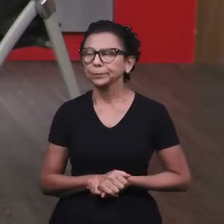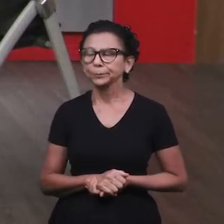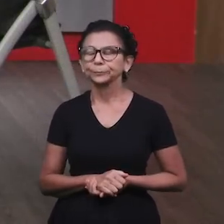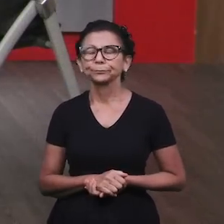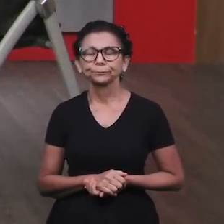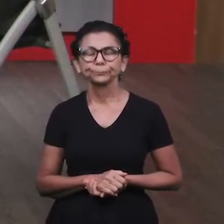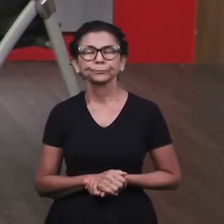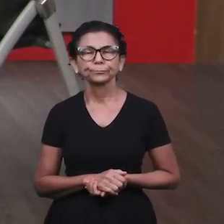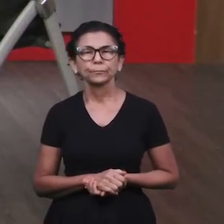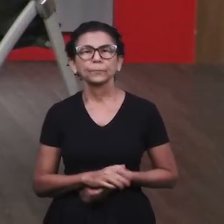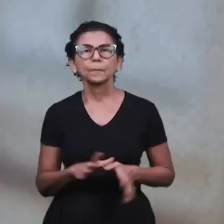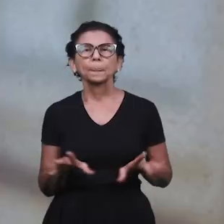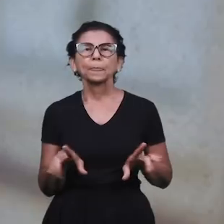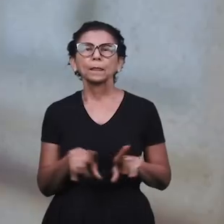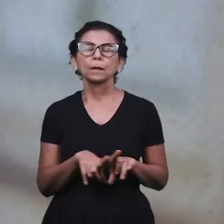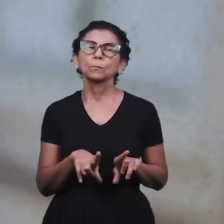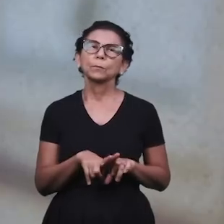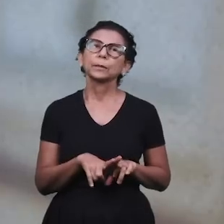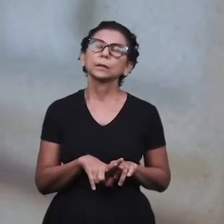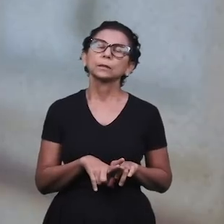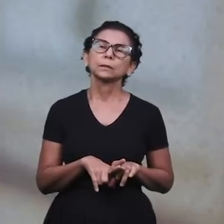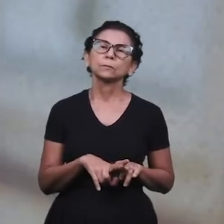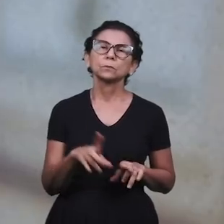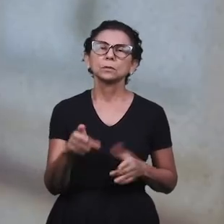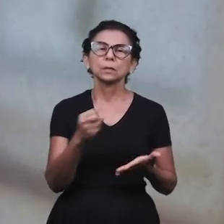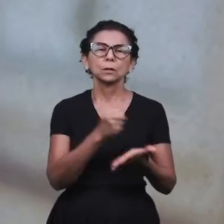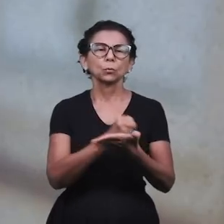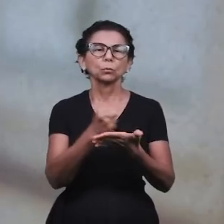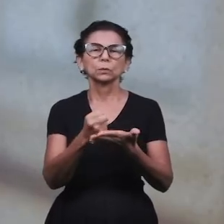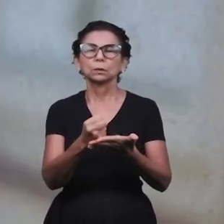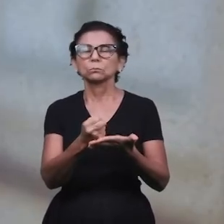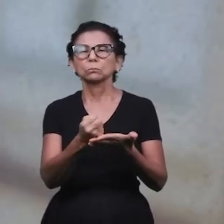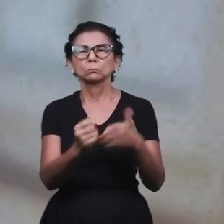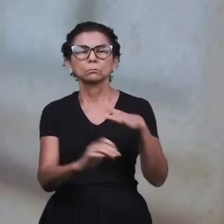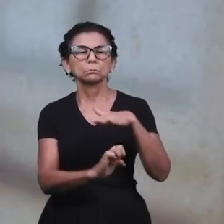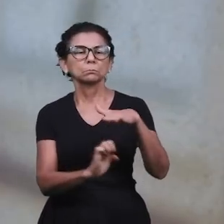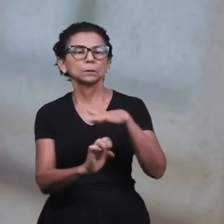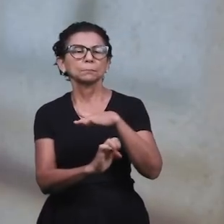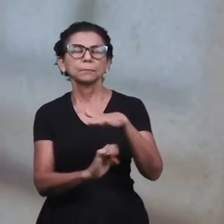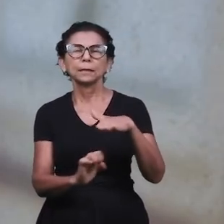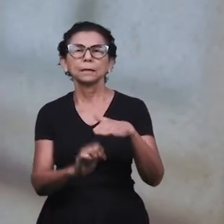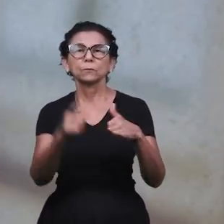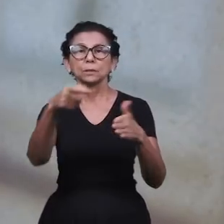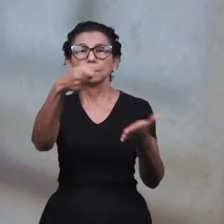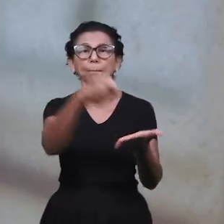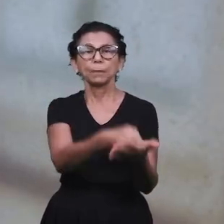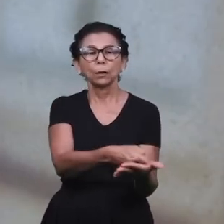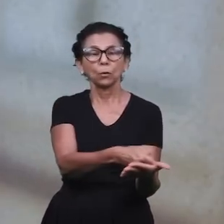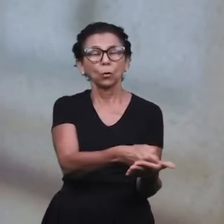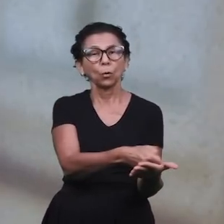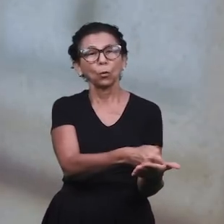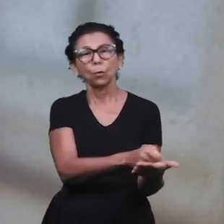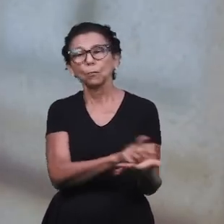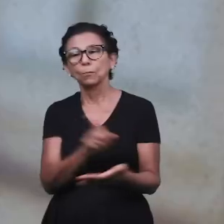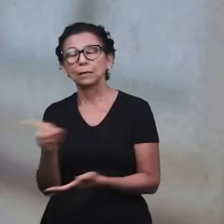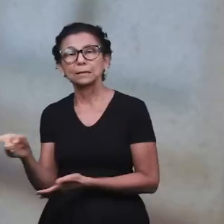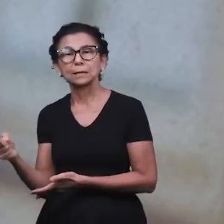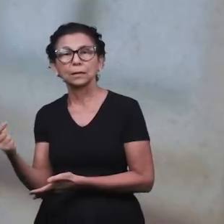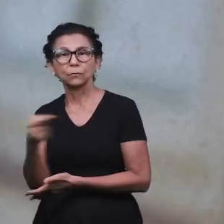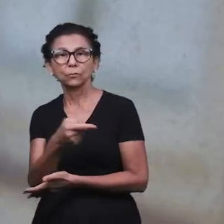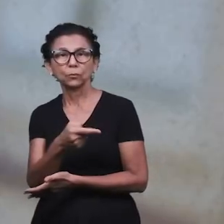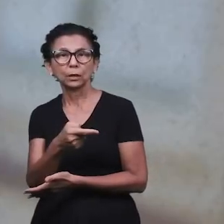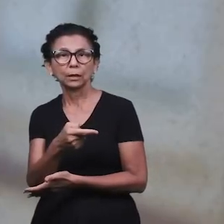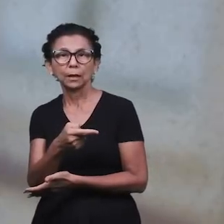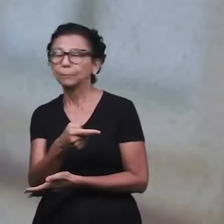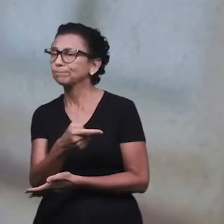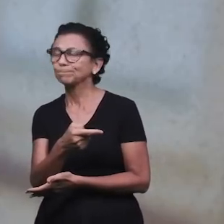problemas também com serviços, você contratou um serviço, foi pago, mas ele não foi realizado corretamente, ou